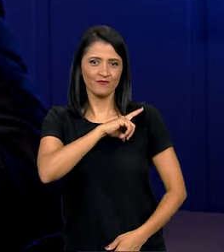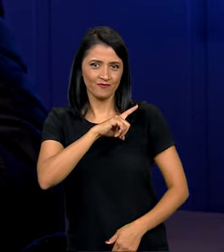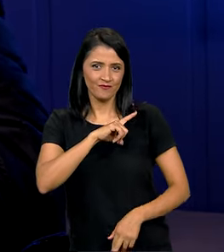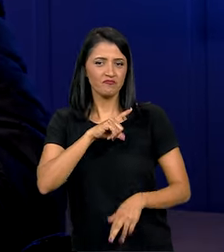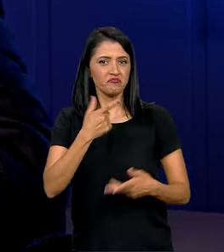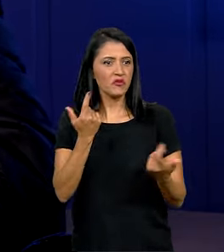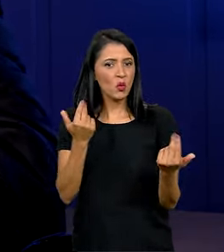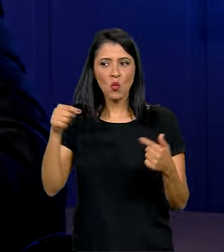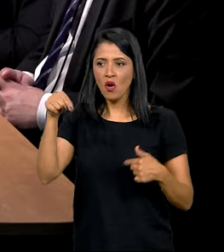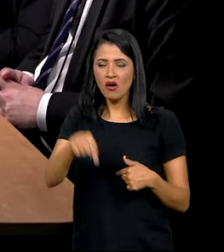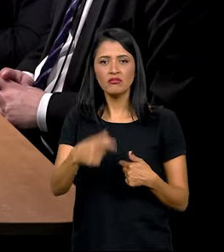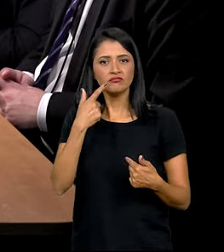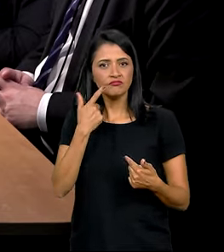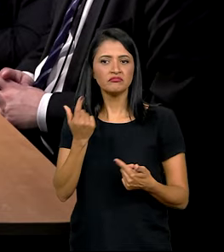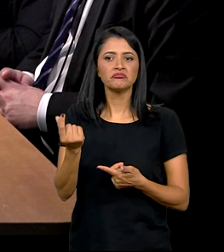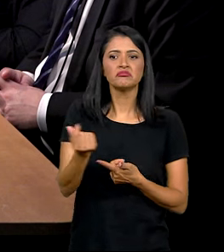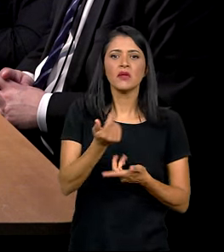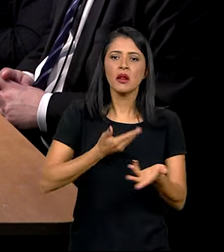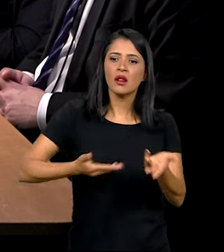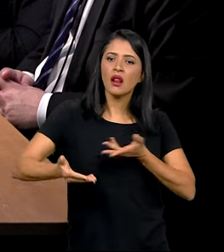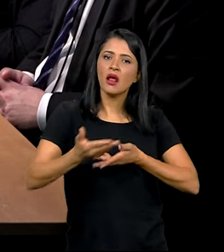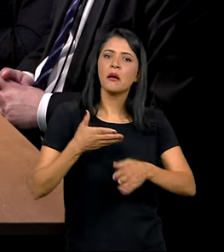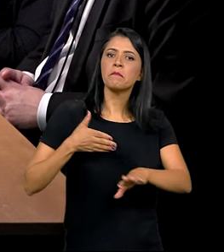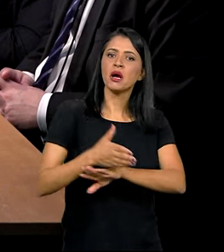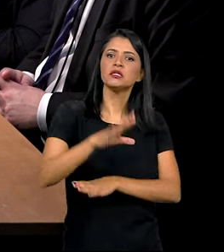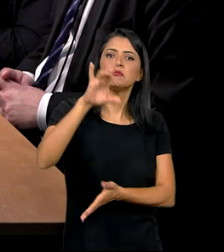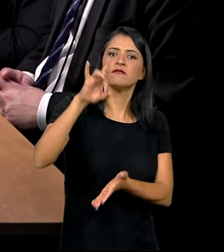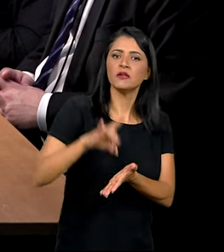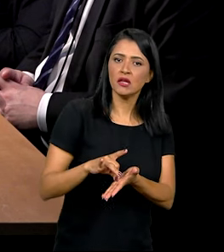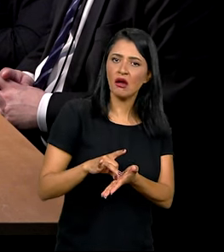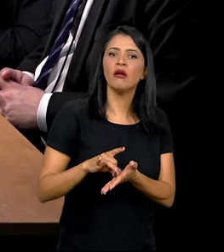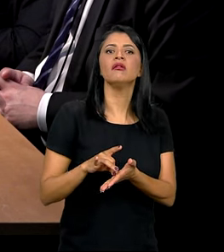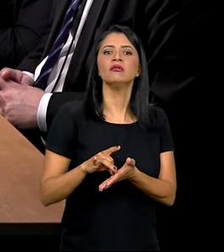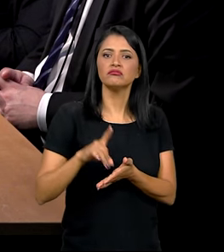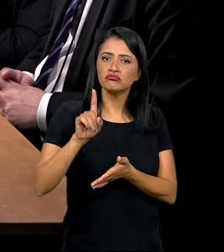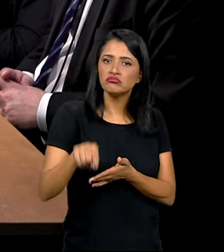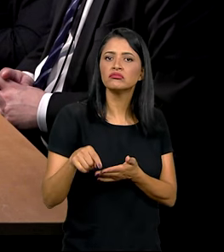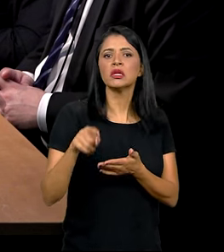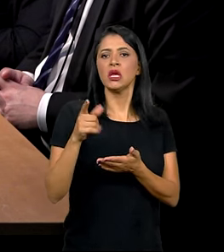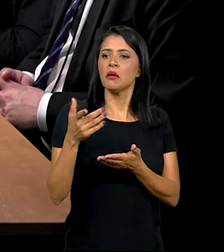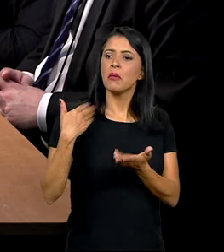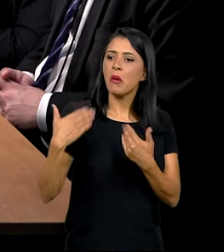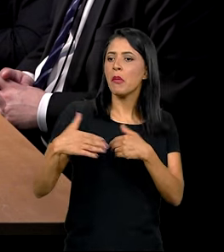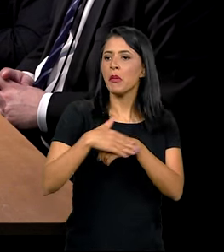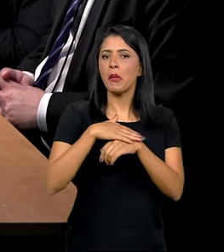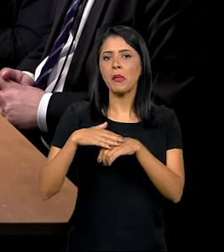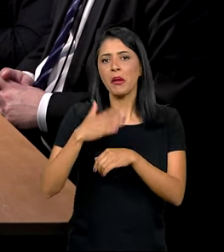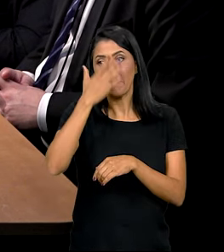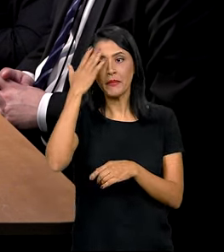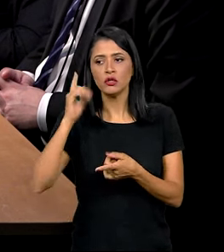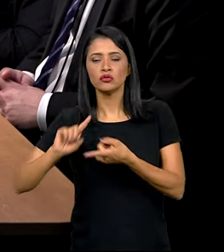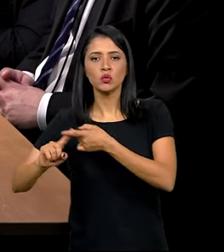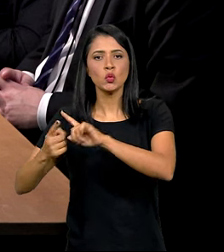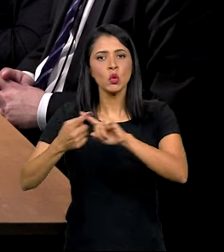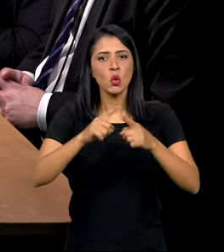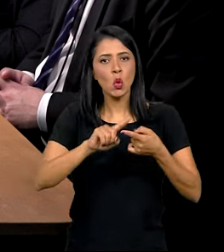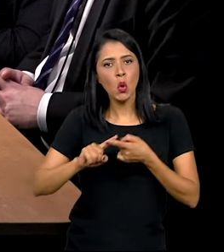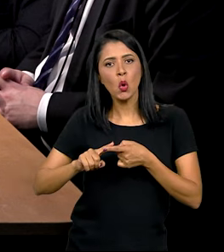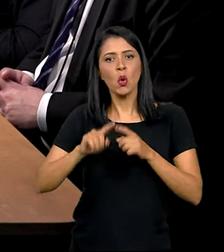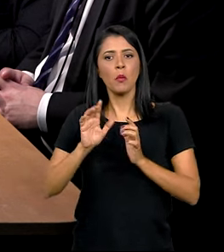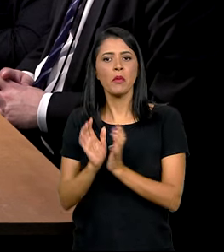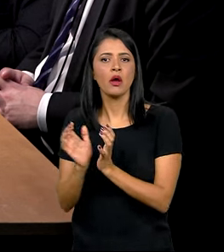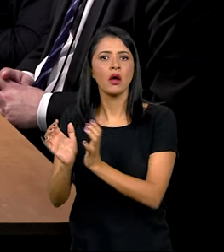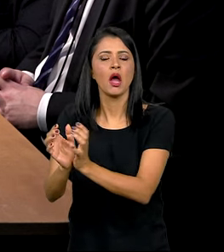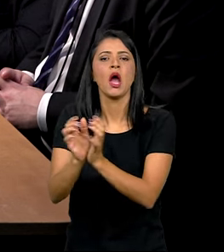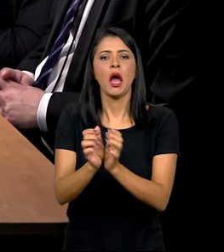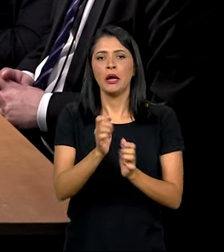né uma reunião como essa em que os grupos de engajamento participam oficialmente com com no diálogo com os negociadores tanto na trilha de cerpas